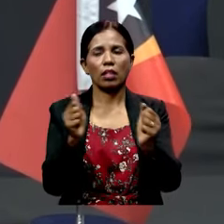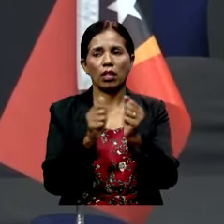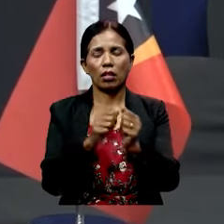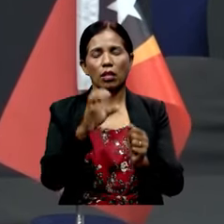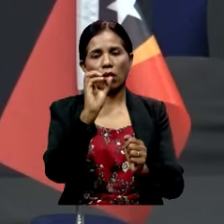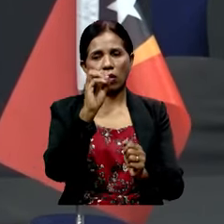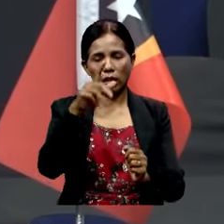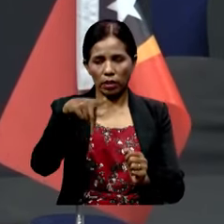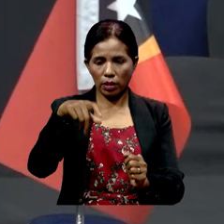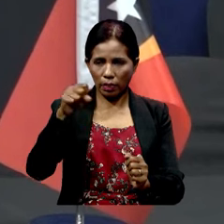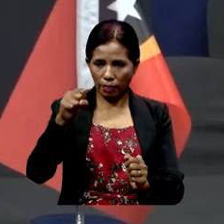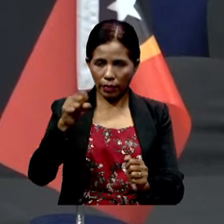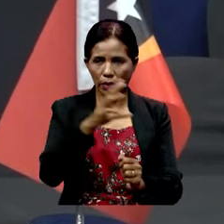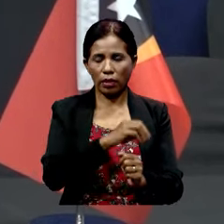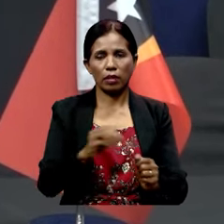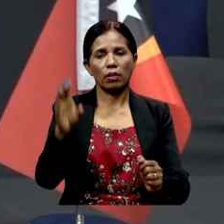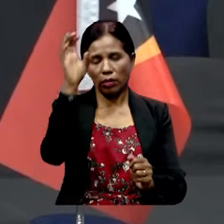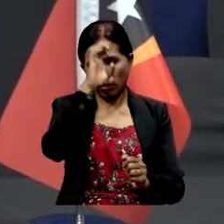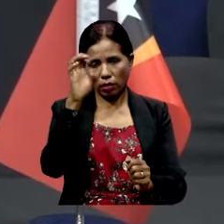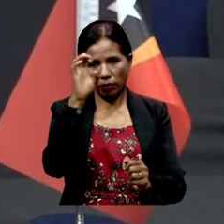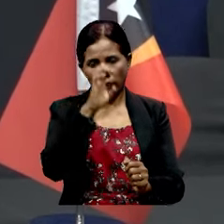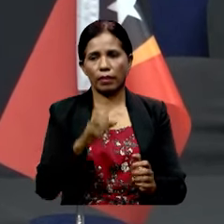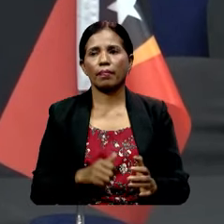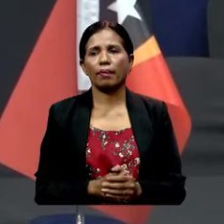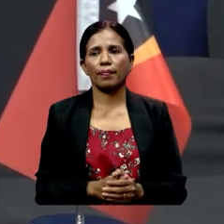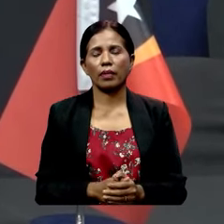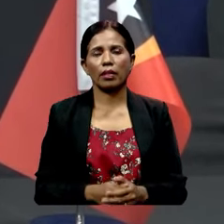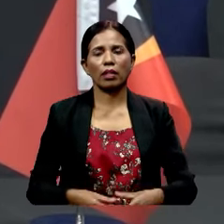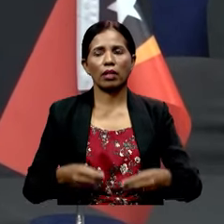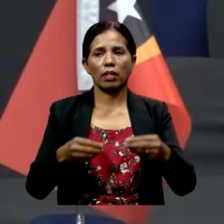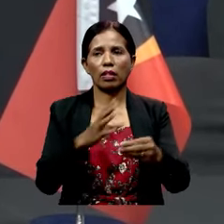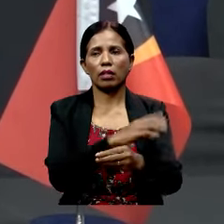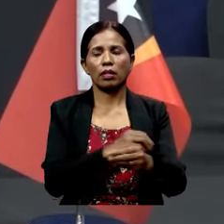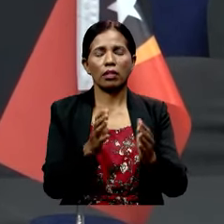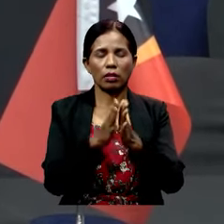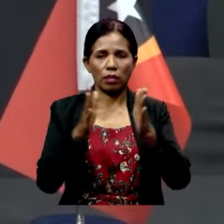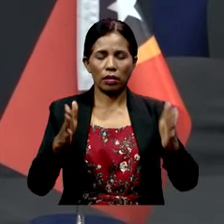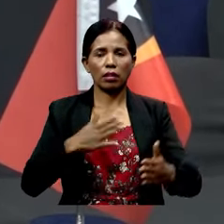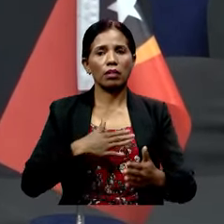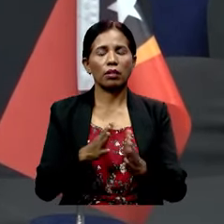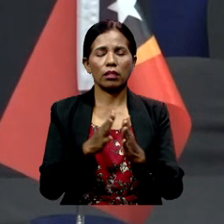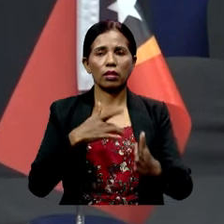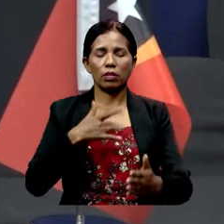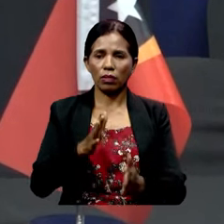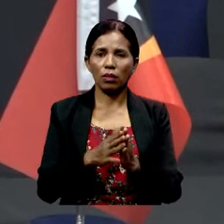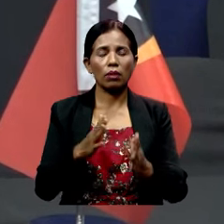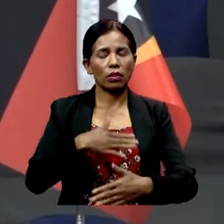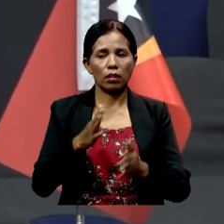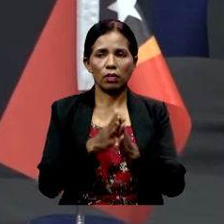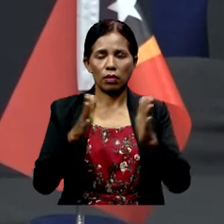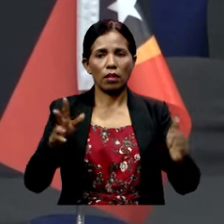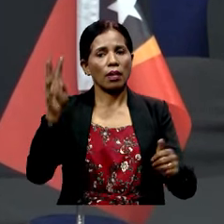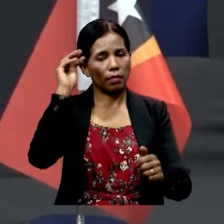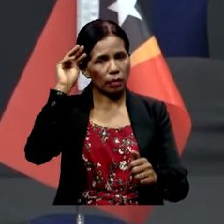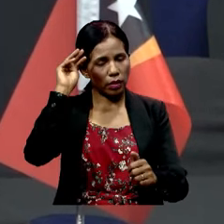OSCP e a União Europeia. Portanto, para mim foi uma grande honra ser recebido por Sua Excelência, Sr.